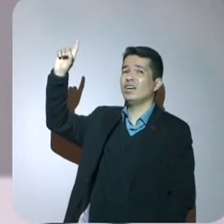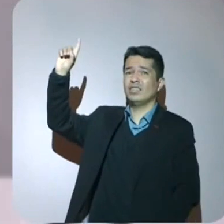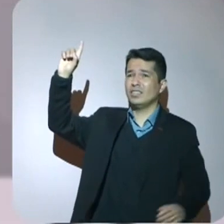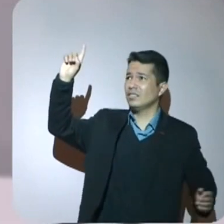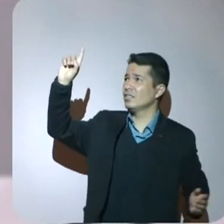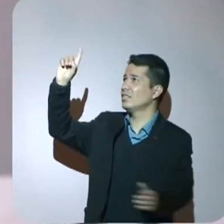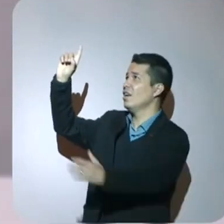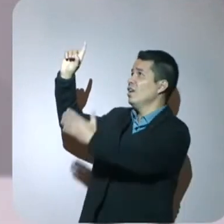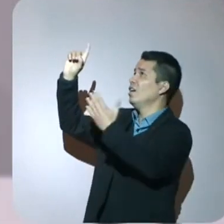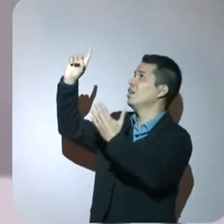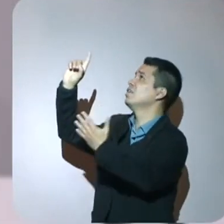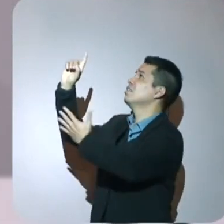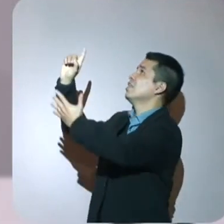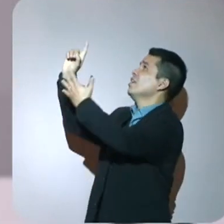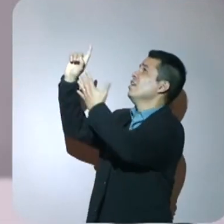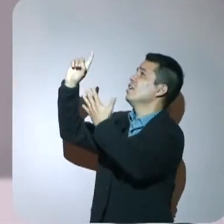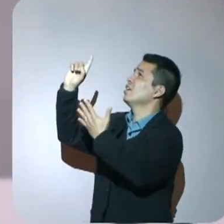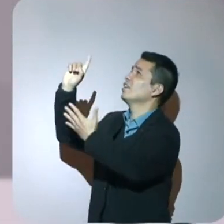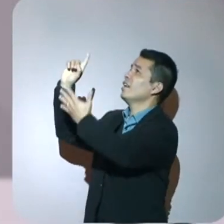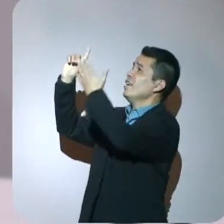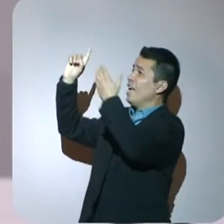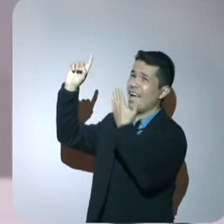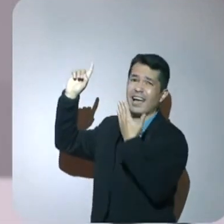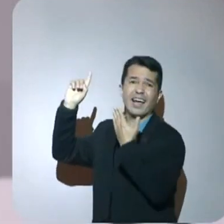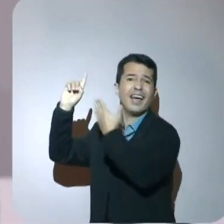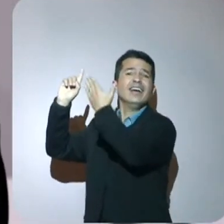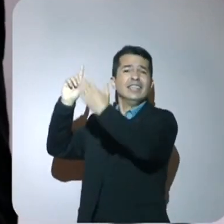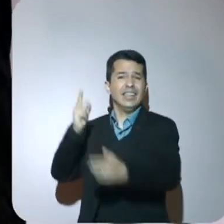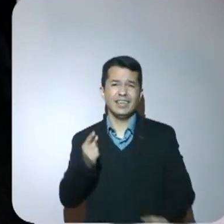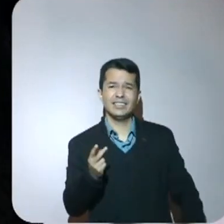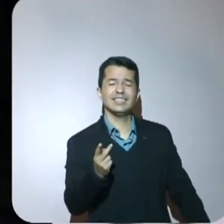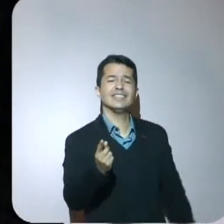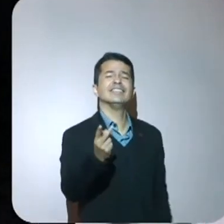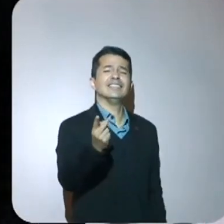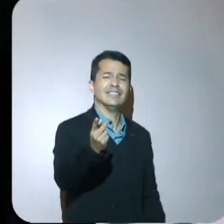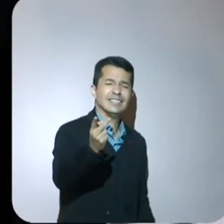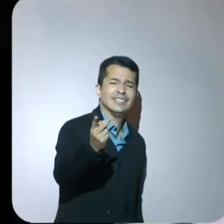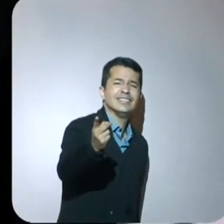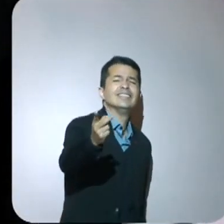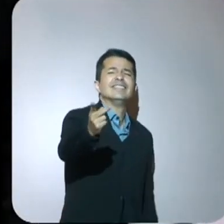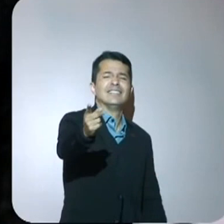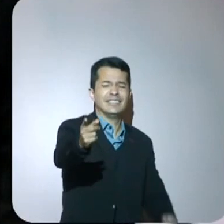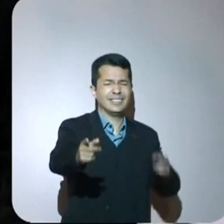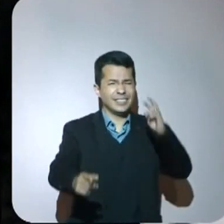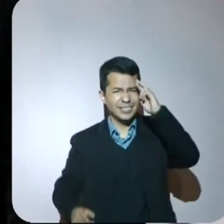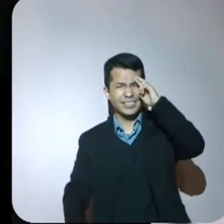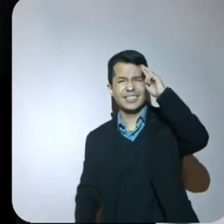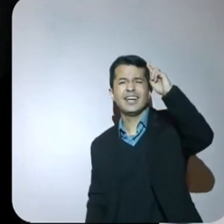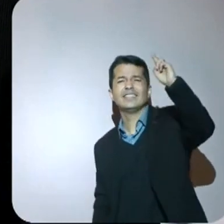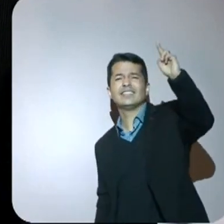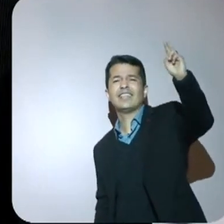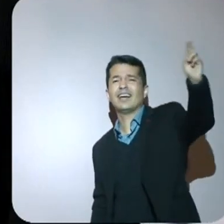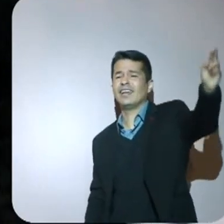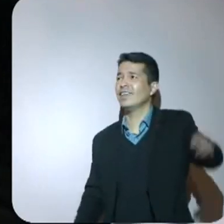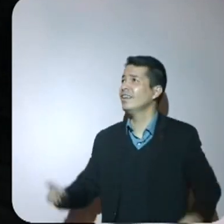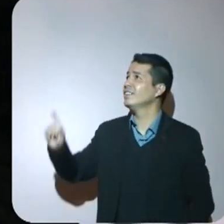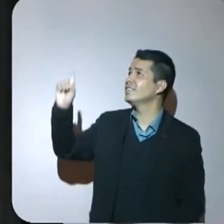somente és Deus, o eterno Senhor. O teu trono